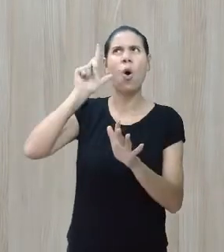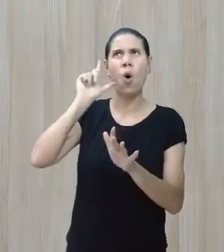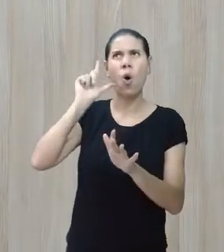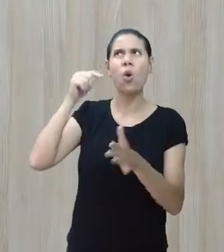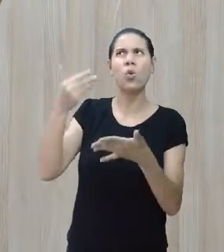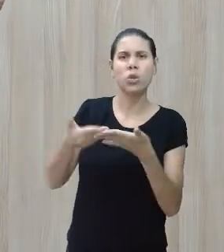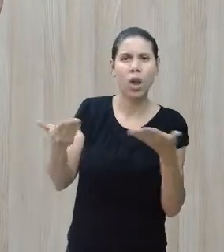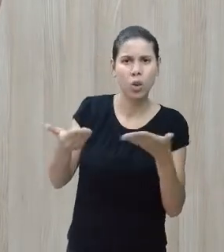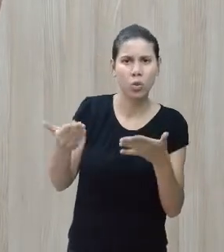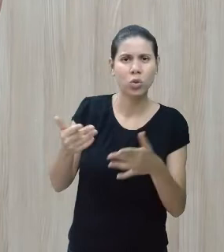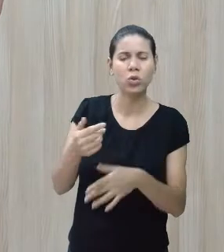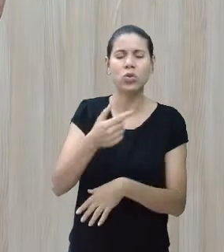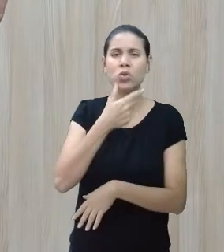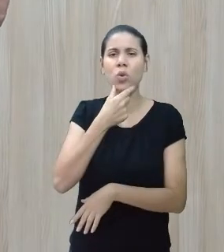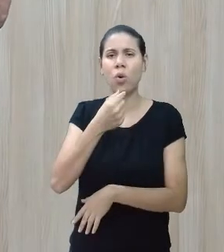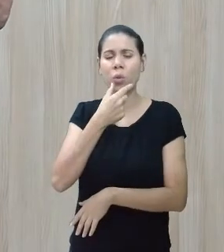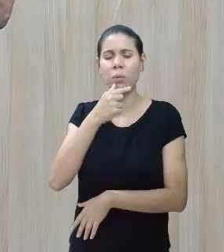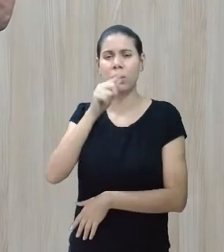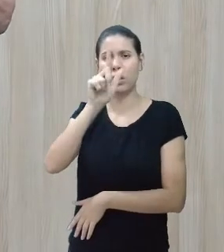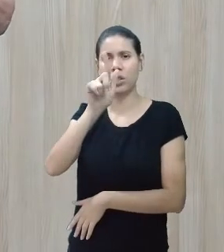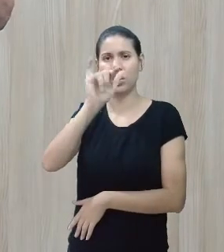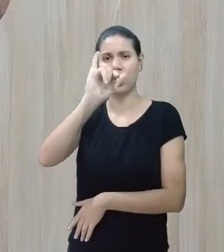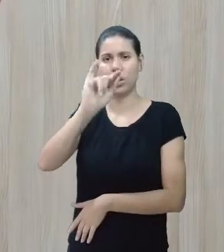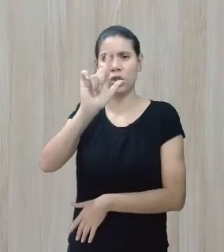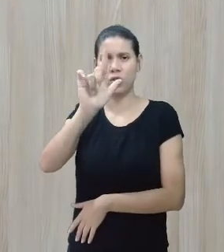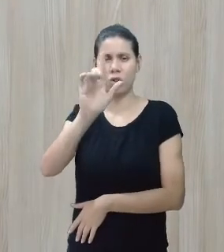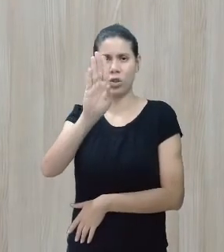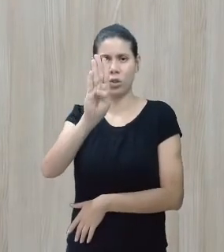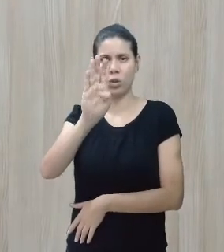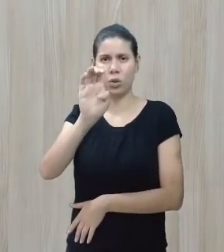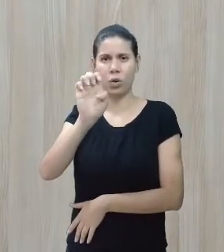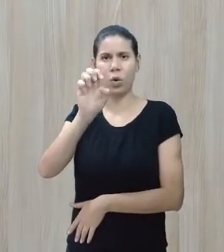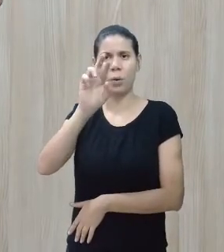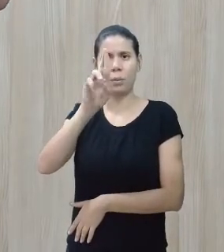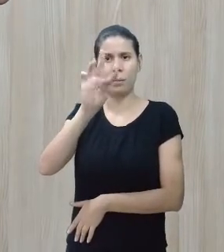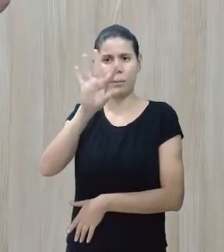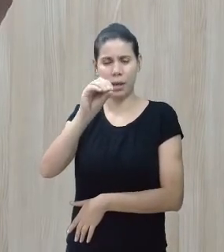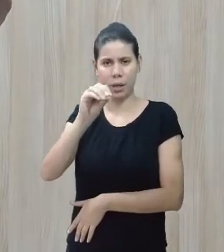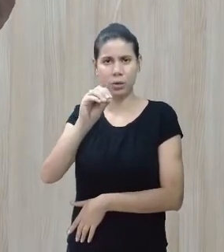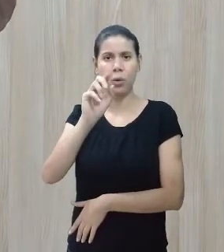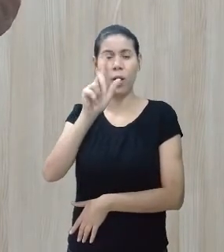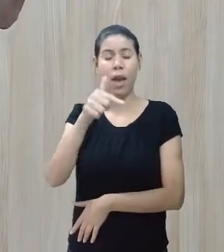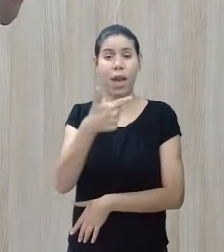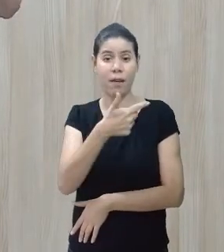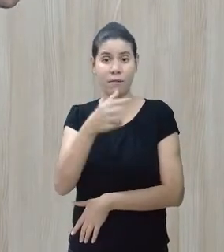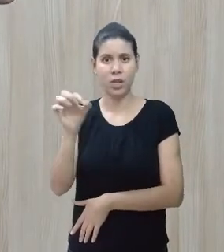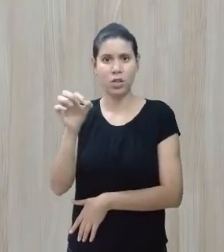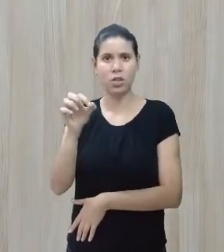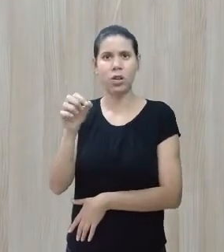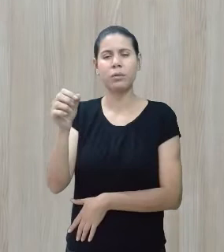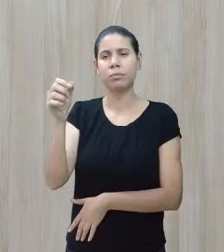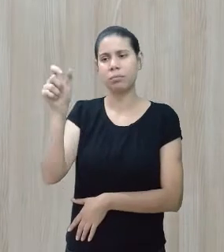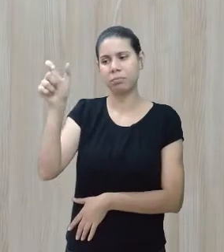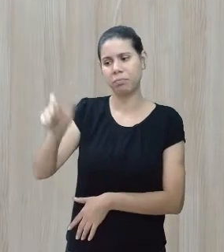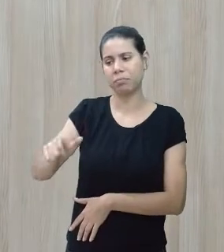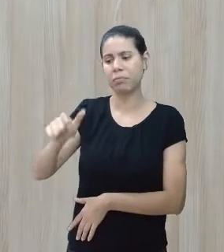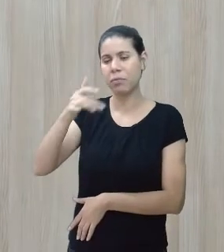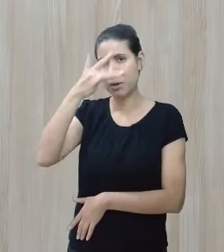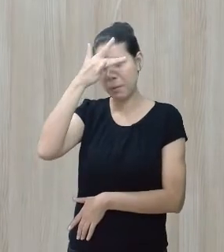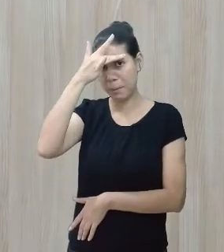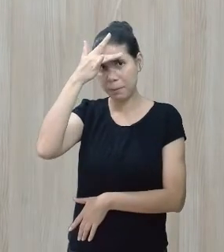né, Gilberto Gil, ele é a 20ª pessoa, a cadeira da